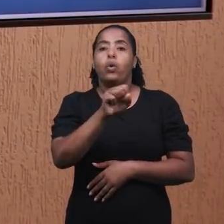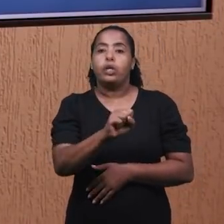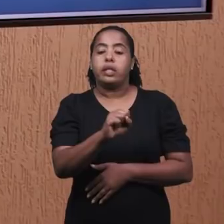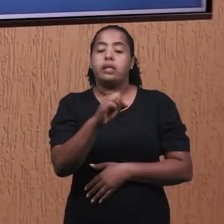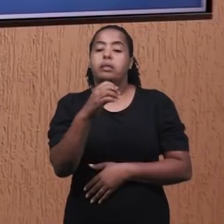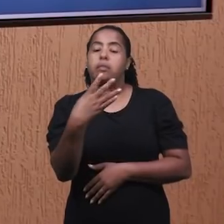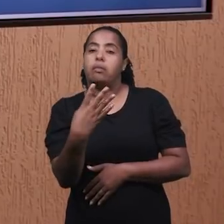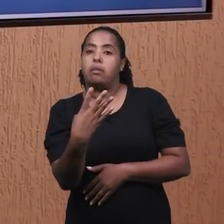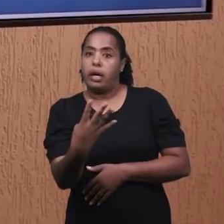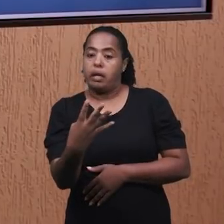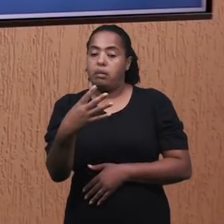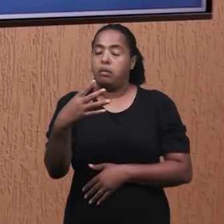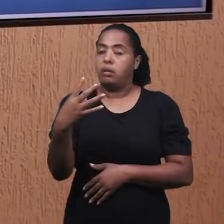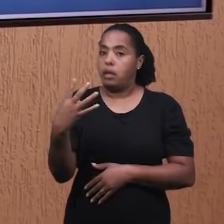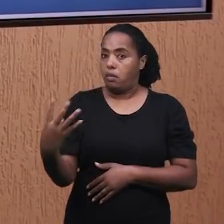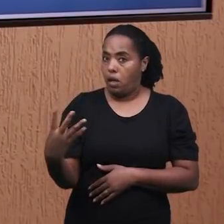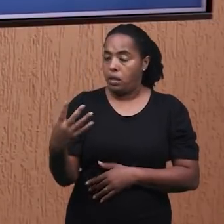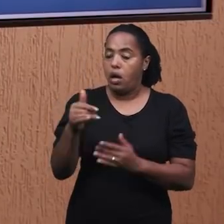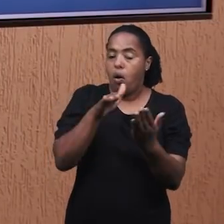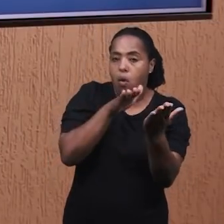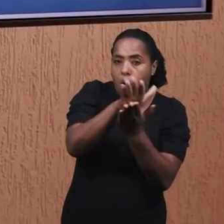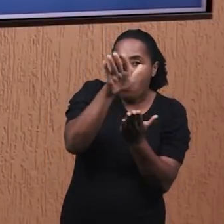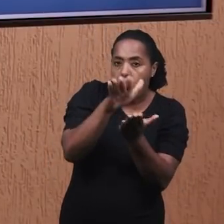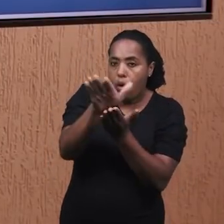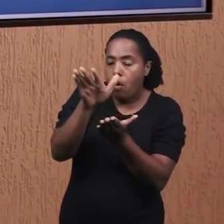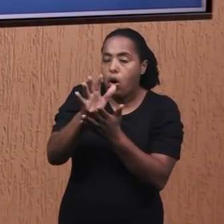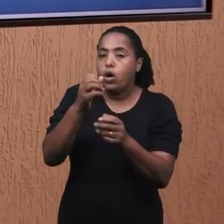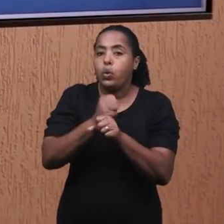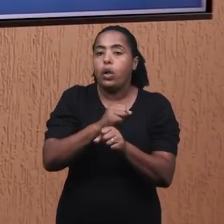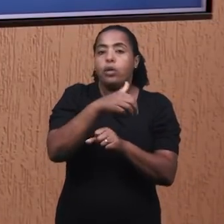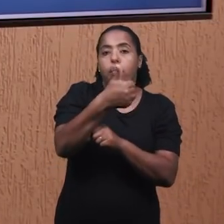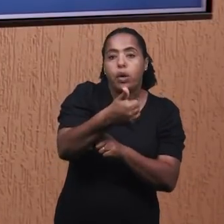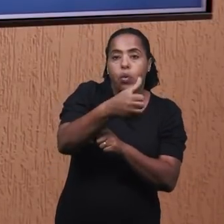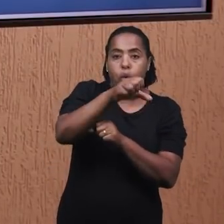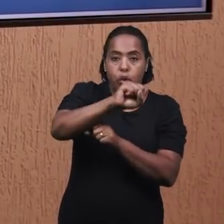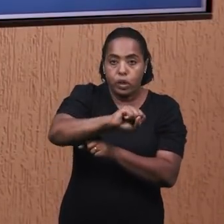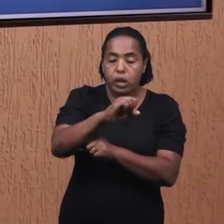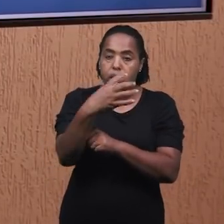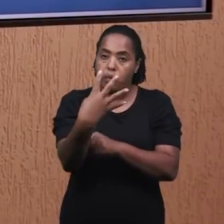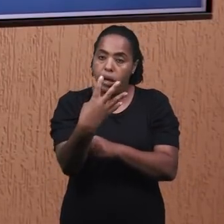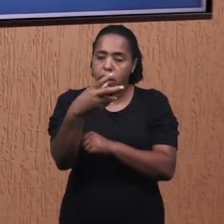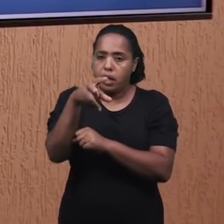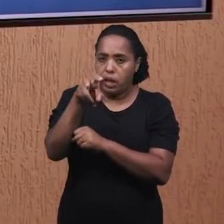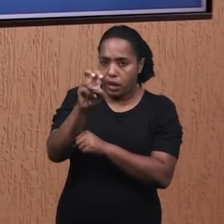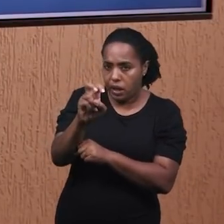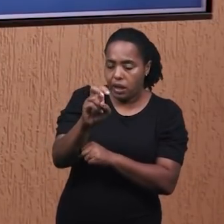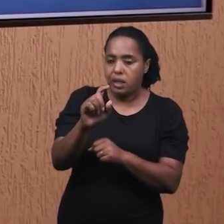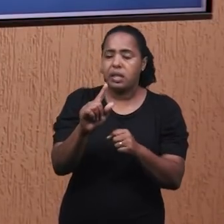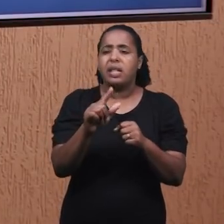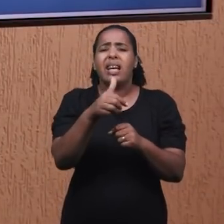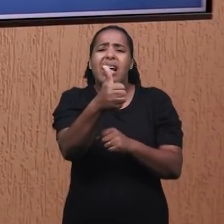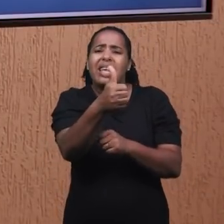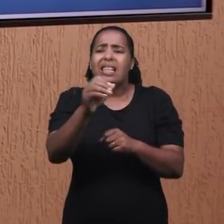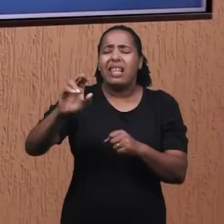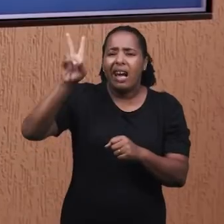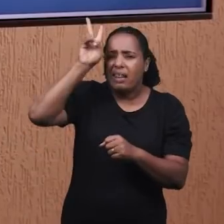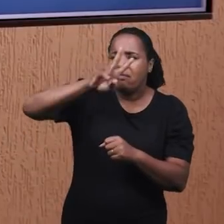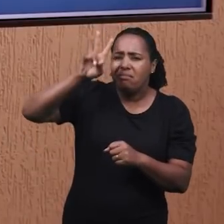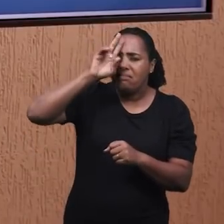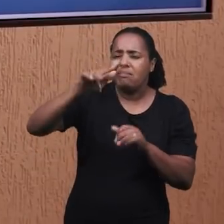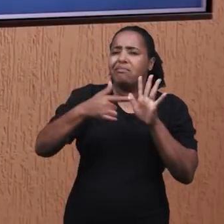1844 e ele é publicado no ano seguinte, em 1845, e dessas 10 histórias